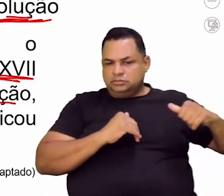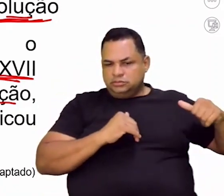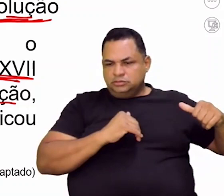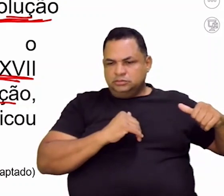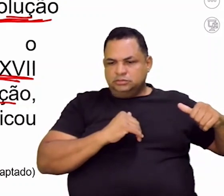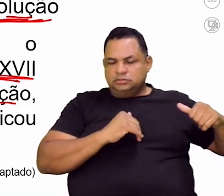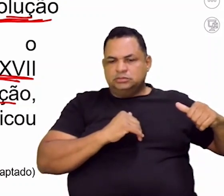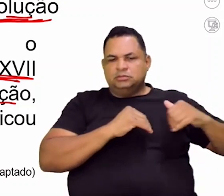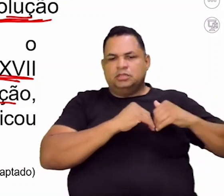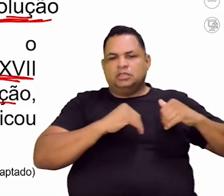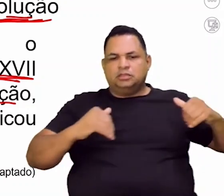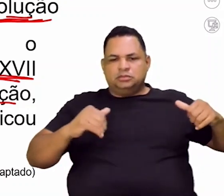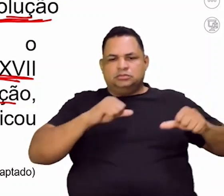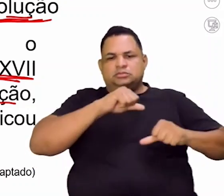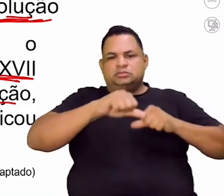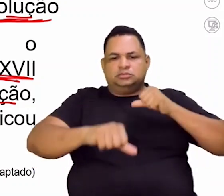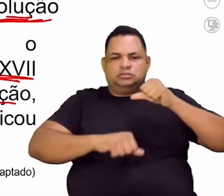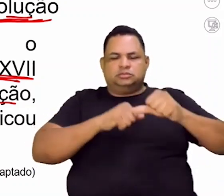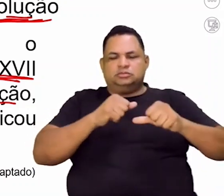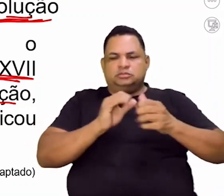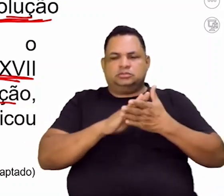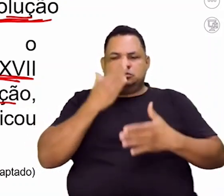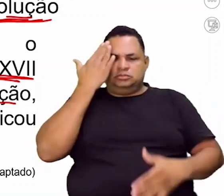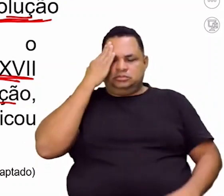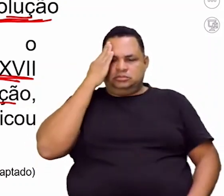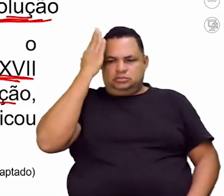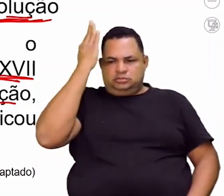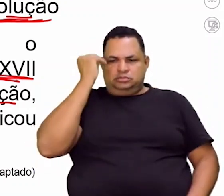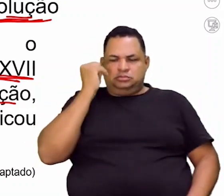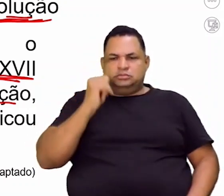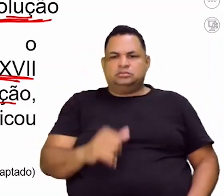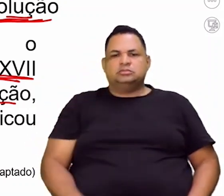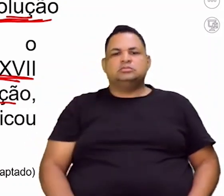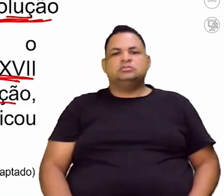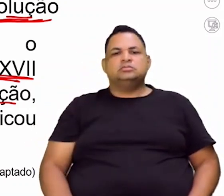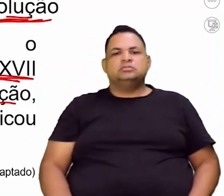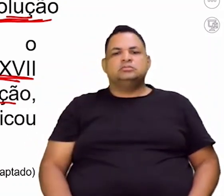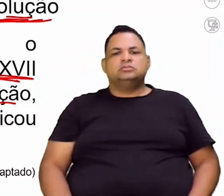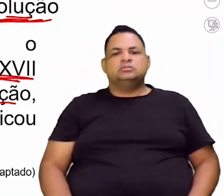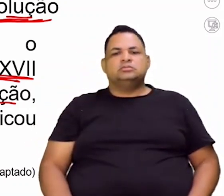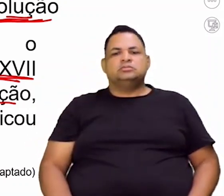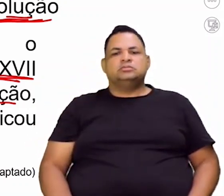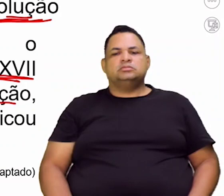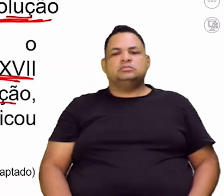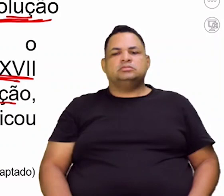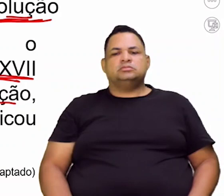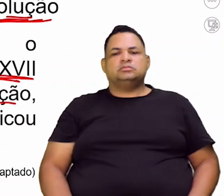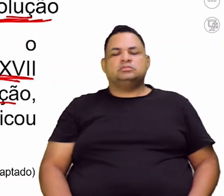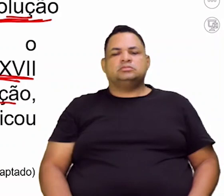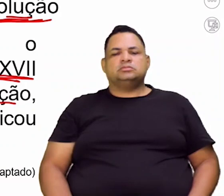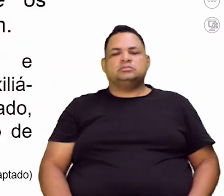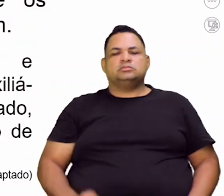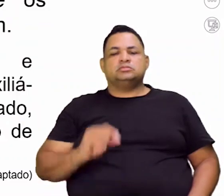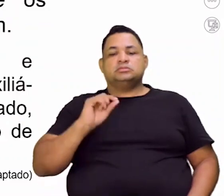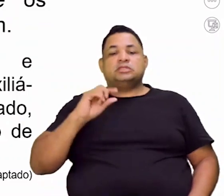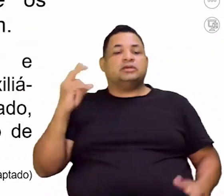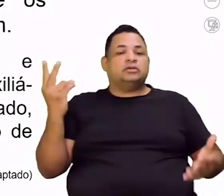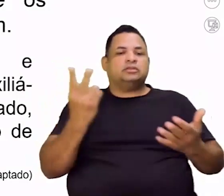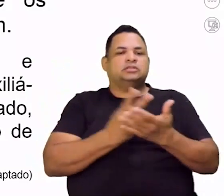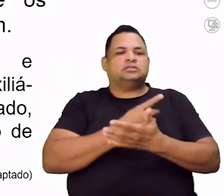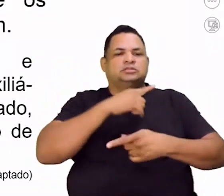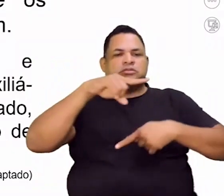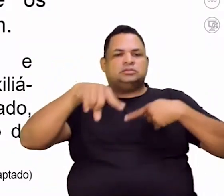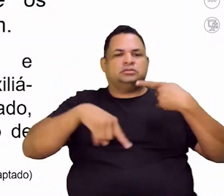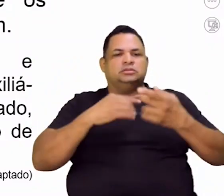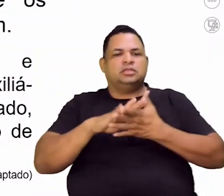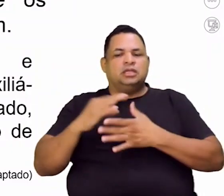Então, uma mudança, uma concepção de saber experimental. O que isso vai implicar, então? Vamos lá.